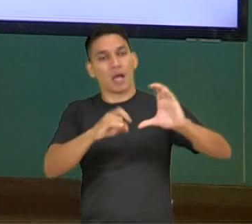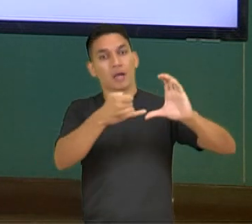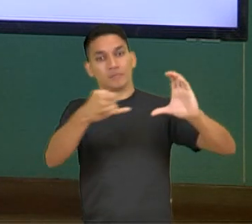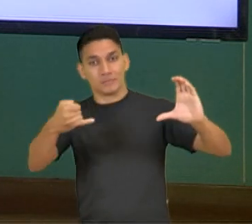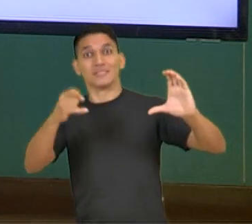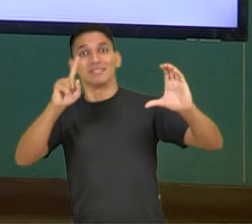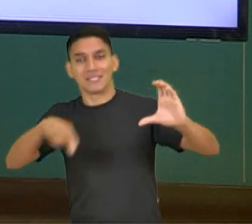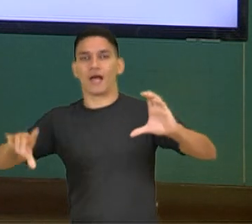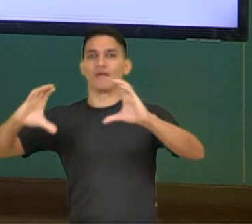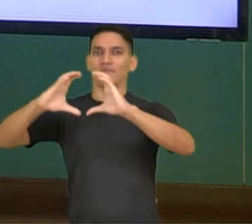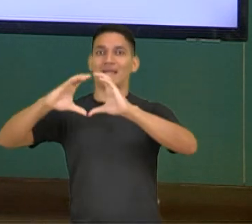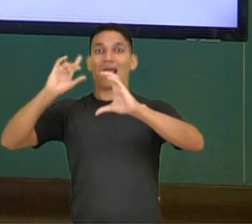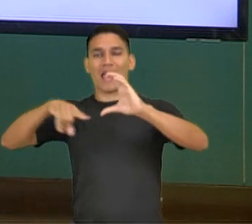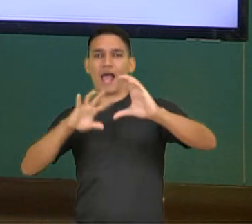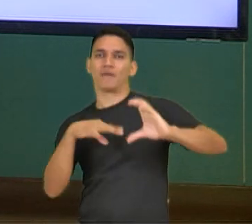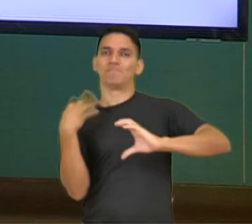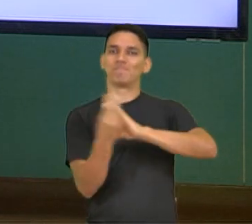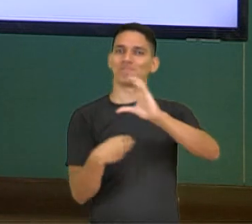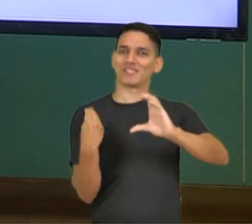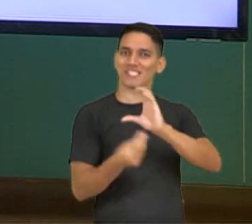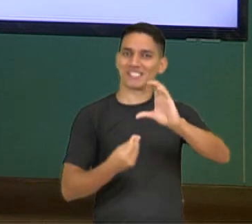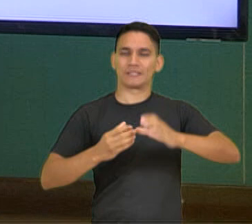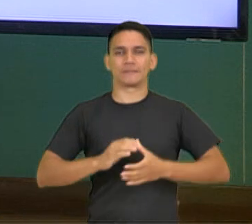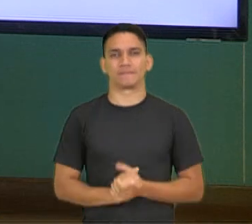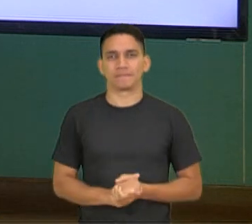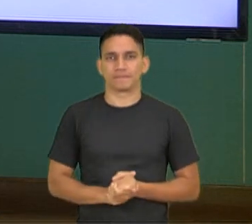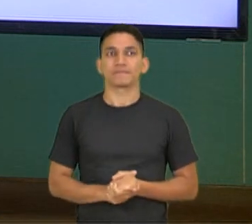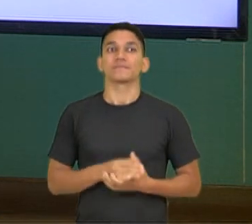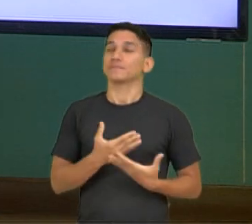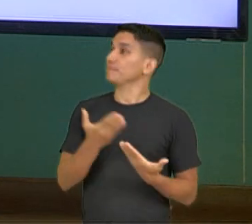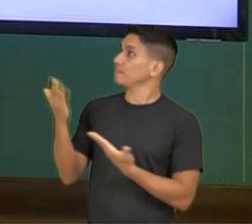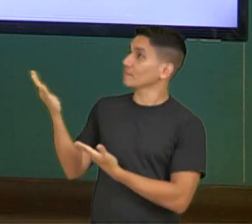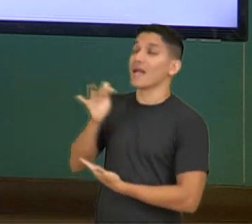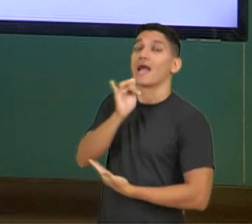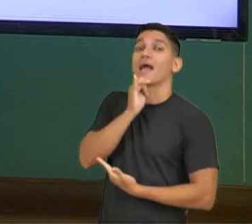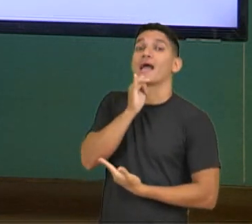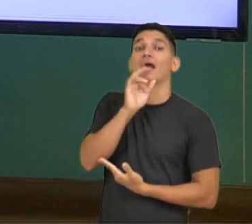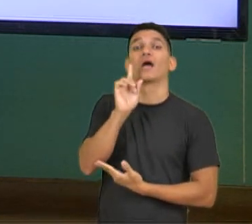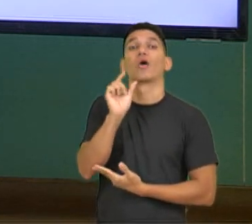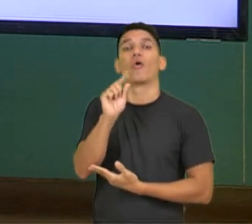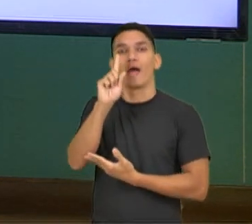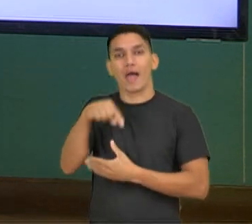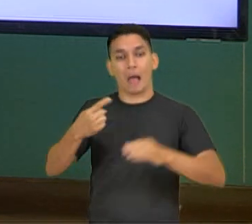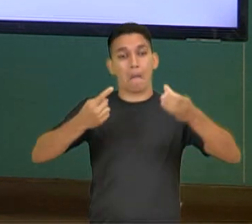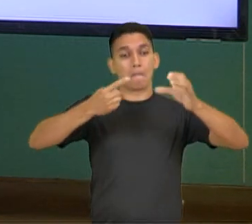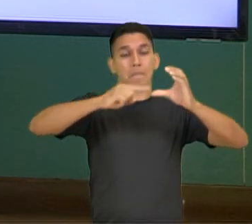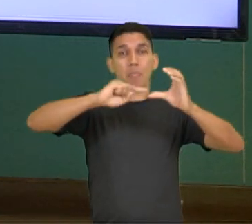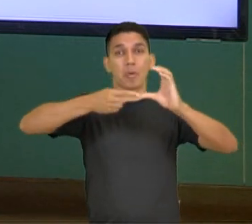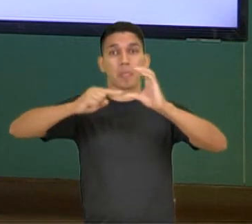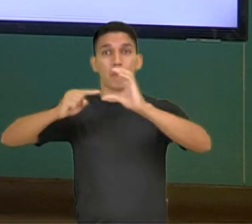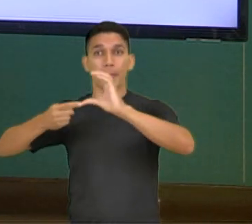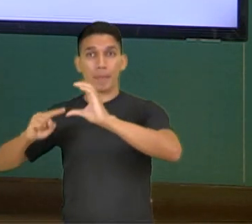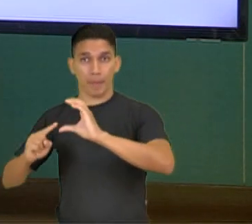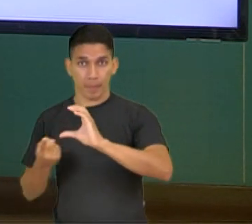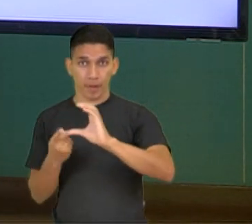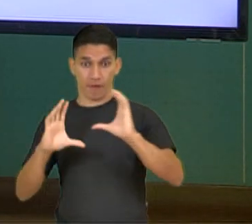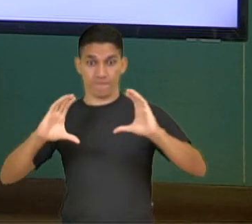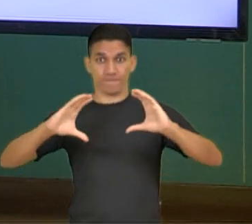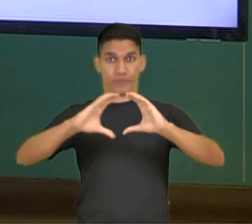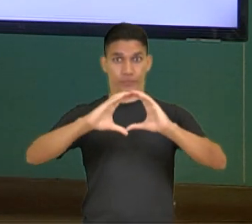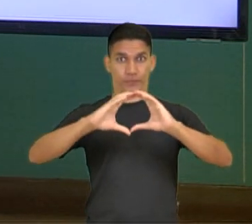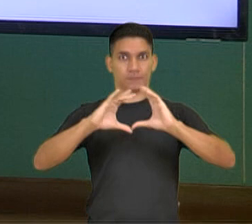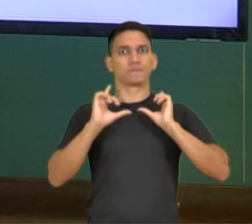de mistas. Muito bem, aqui nós temos um exemplo de uma cadeia carbônica